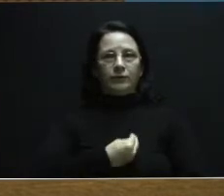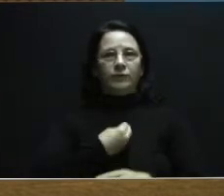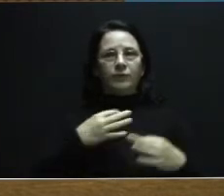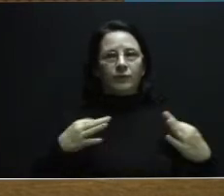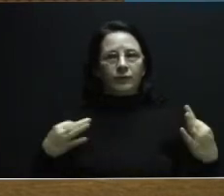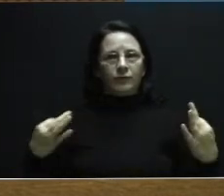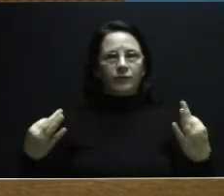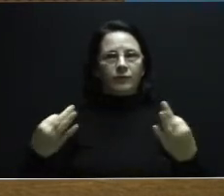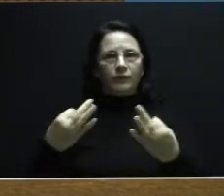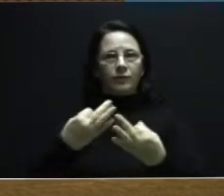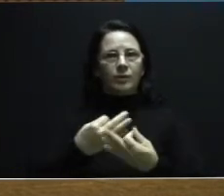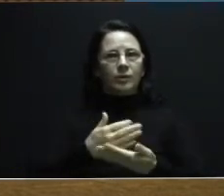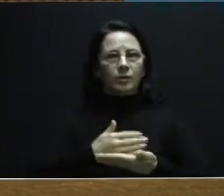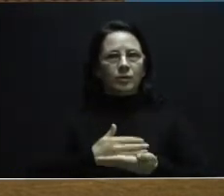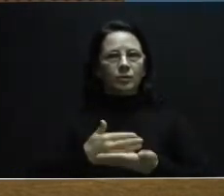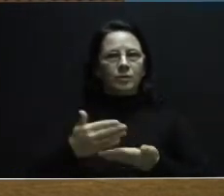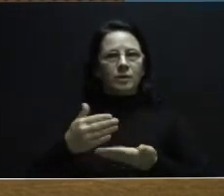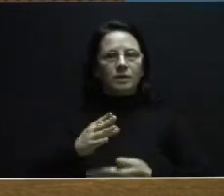começar o amor, porque